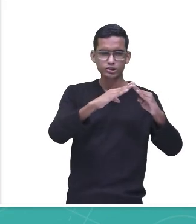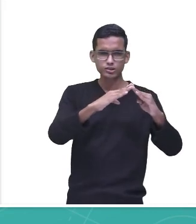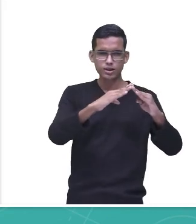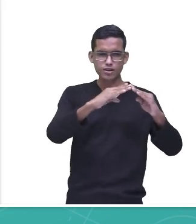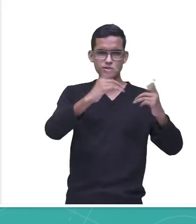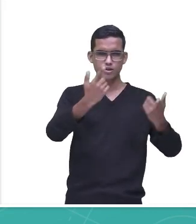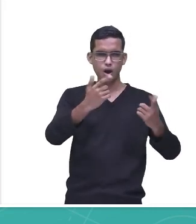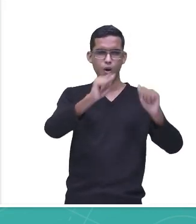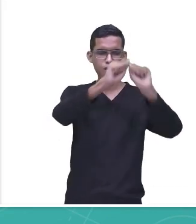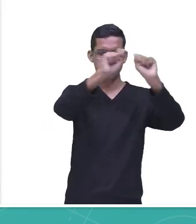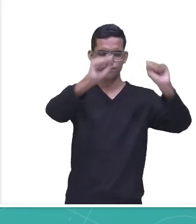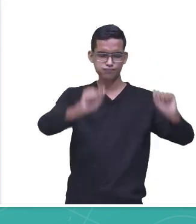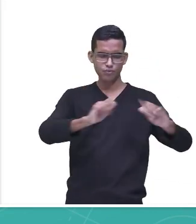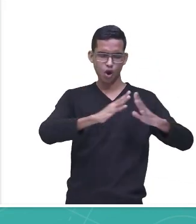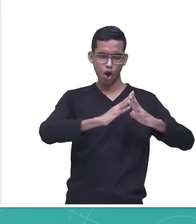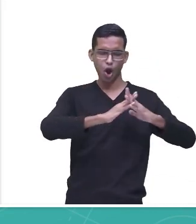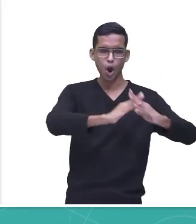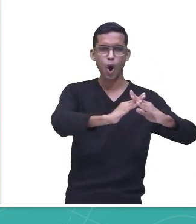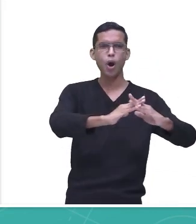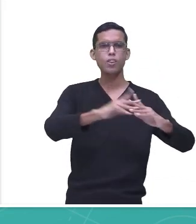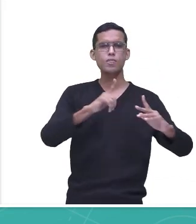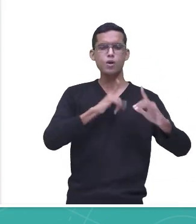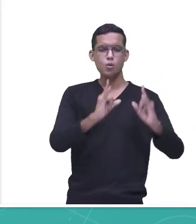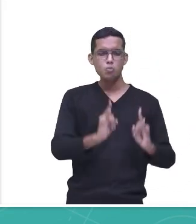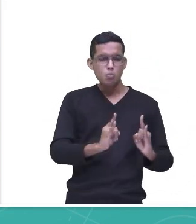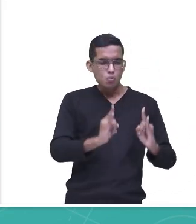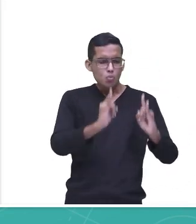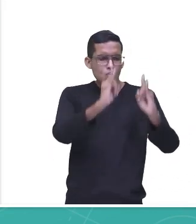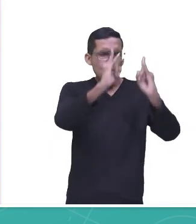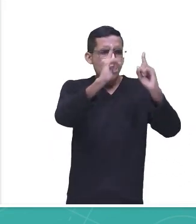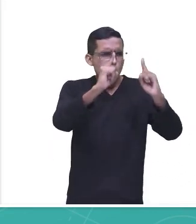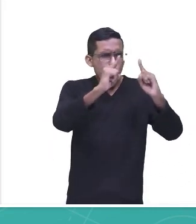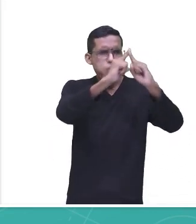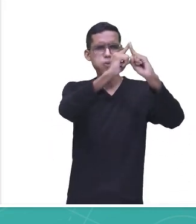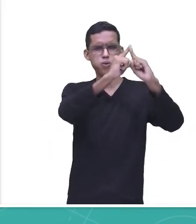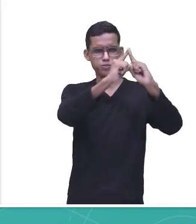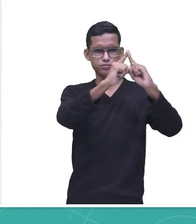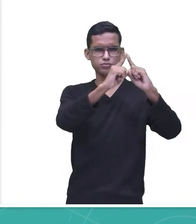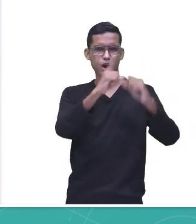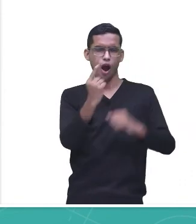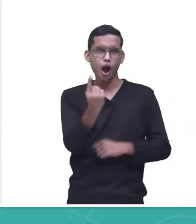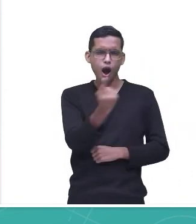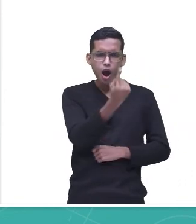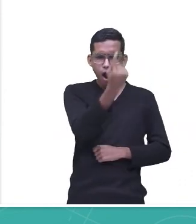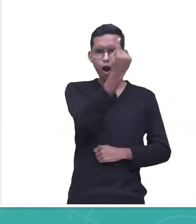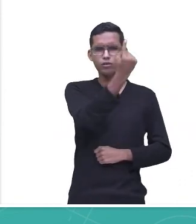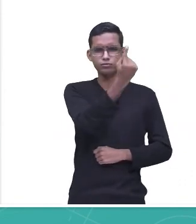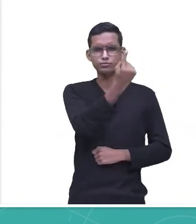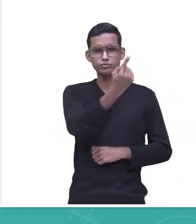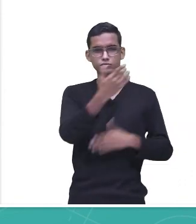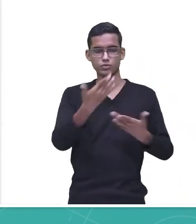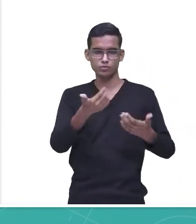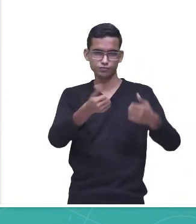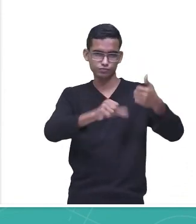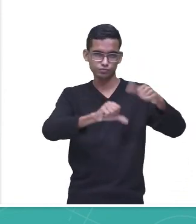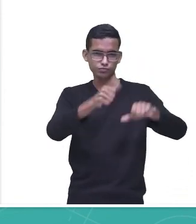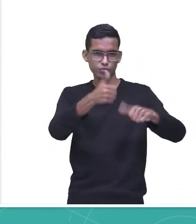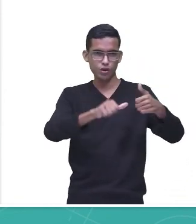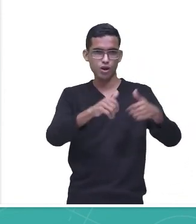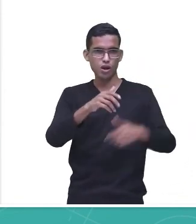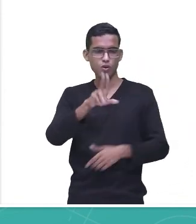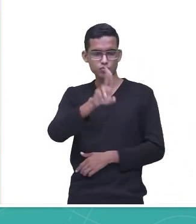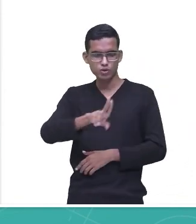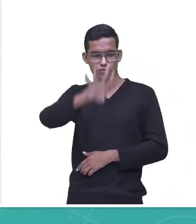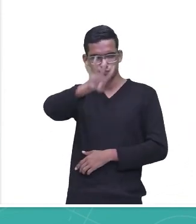era muito alta, as torres eram pontiagudas, não é isso? Então, a gente vai analisar através de uma tabela